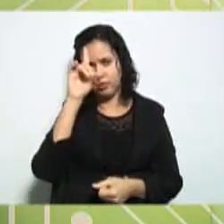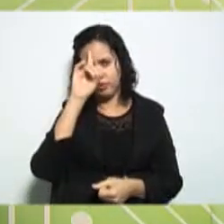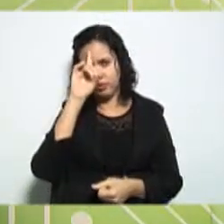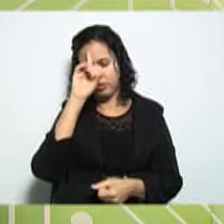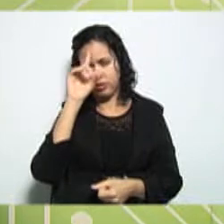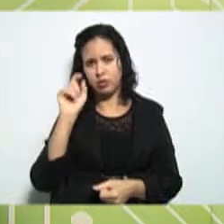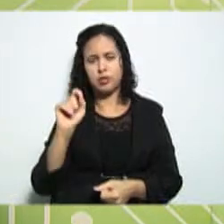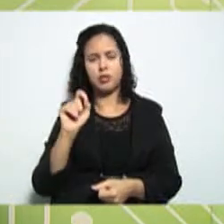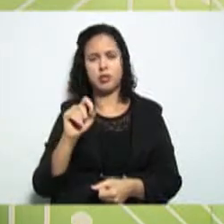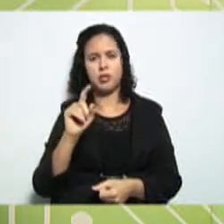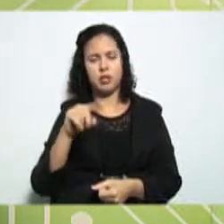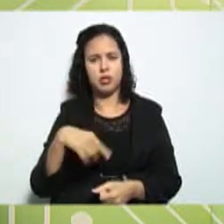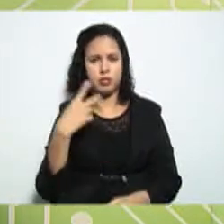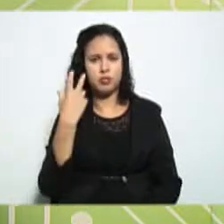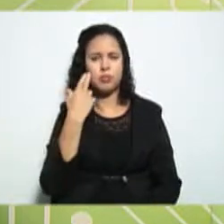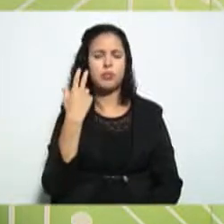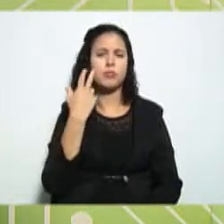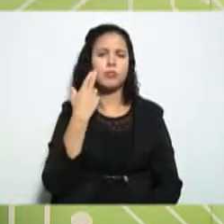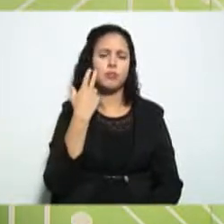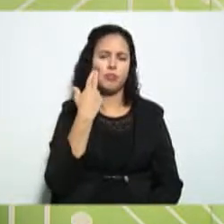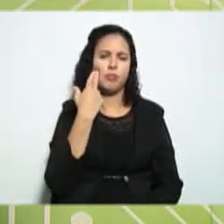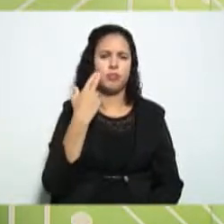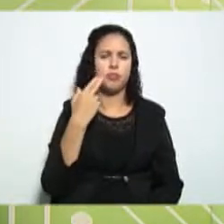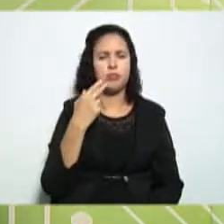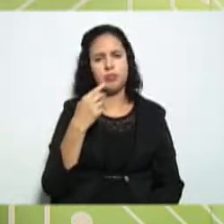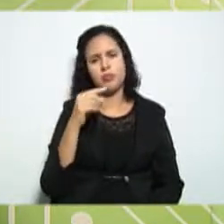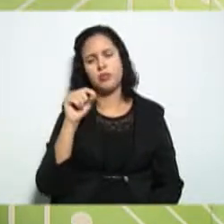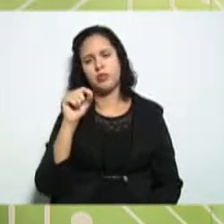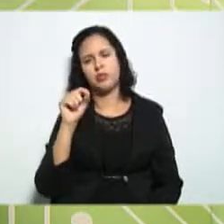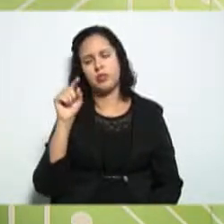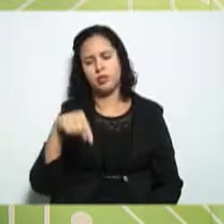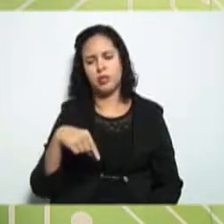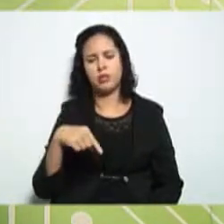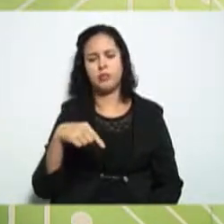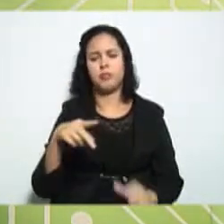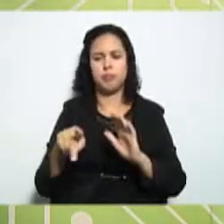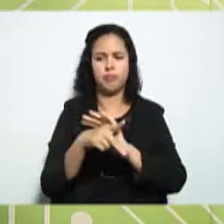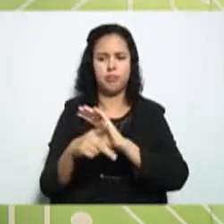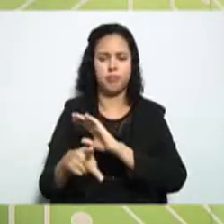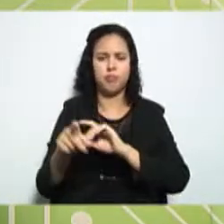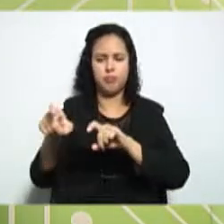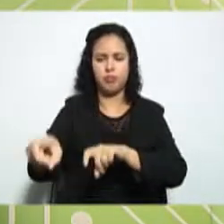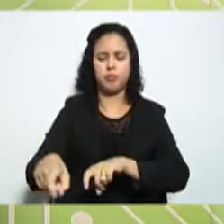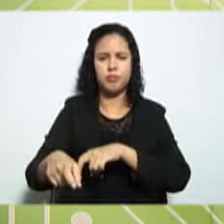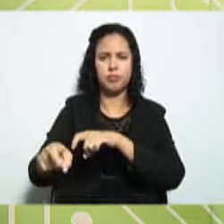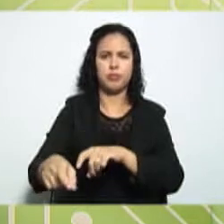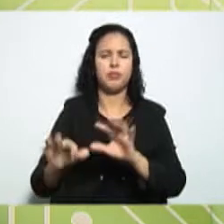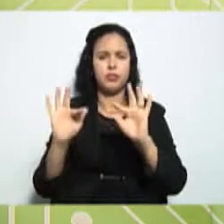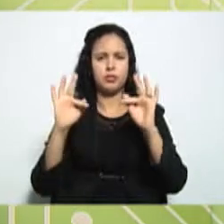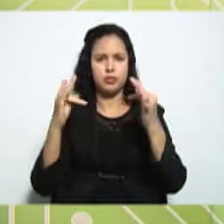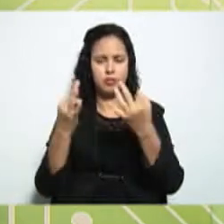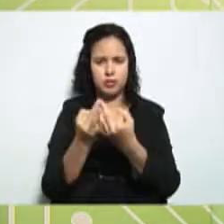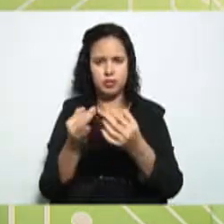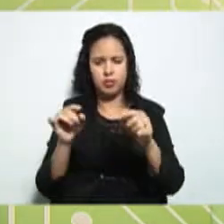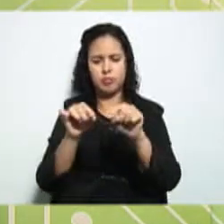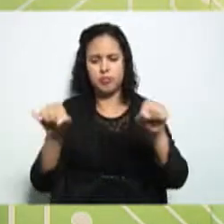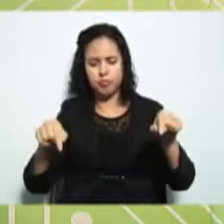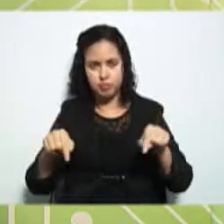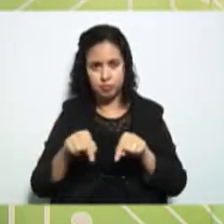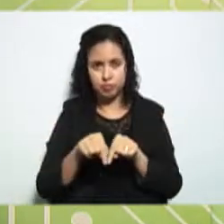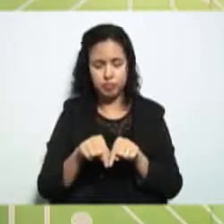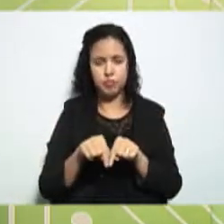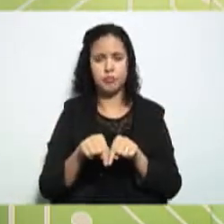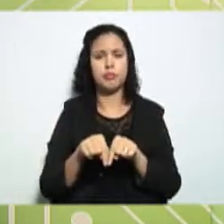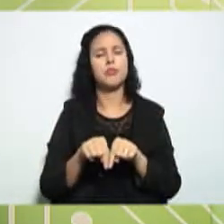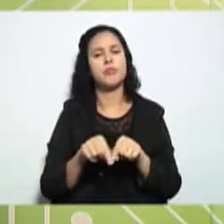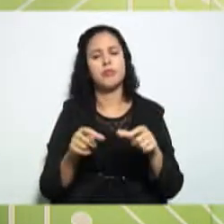fresquinha, normalmente esses produtos vêm da agricultura familiar, vêm da pequena propriedade. E essa é